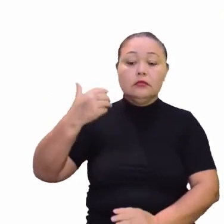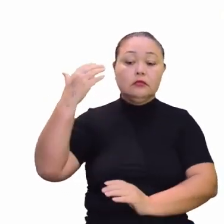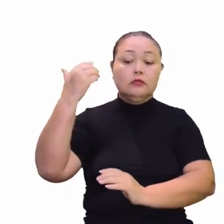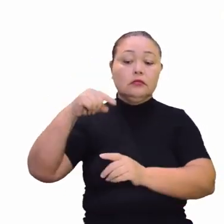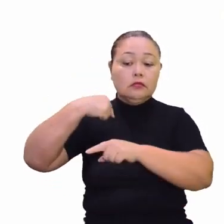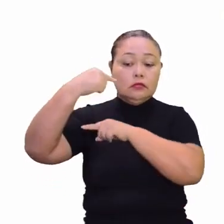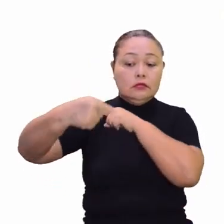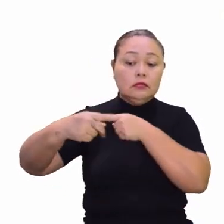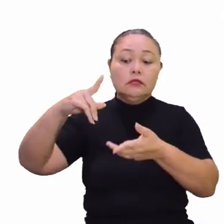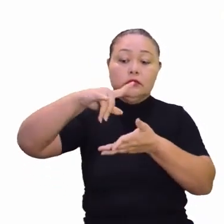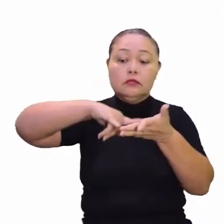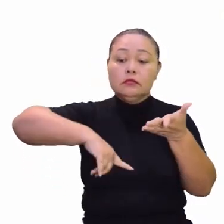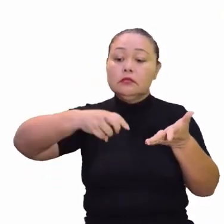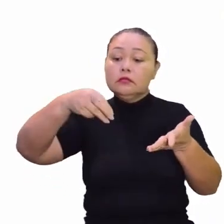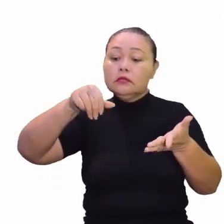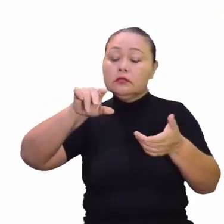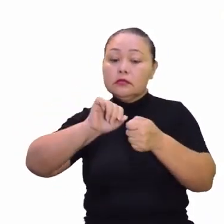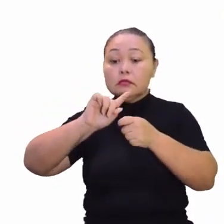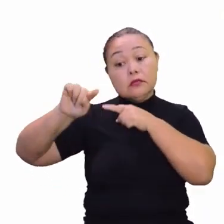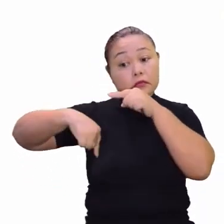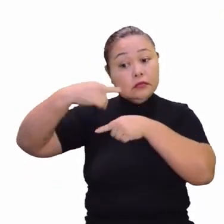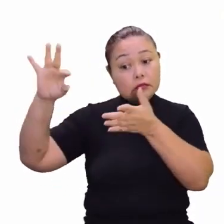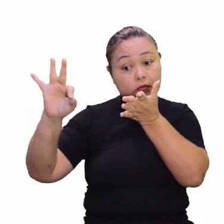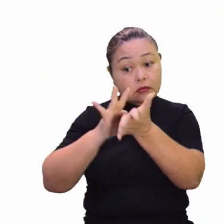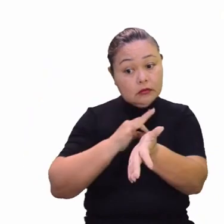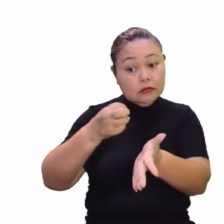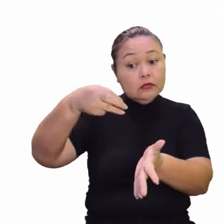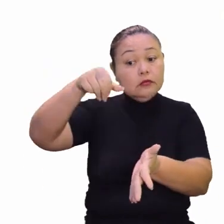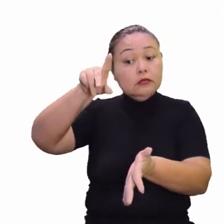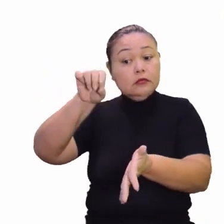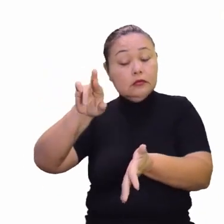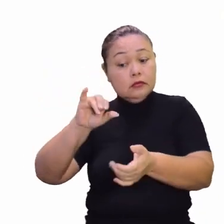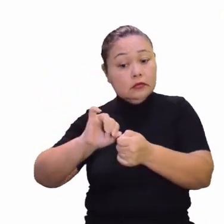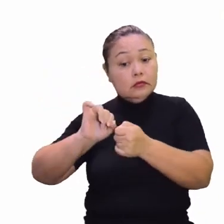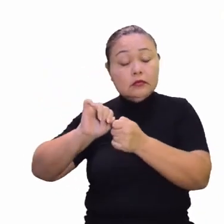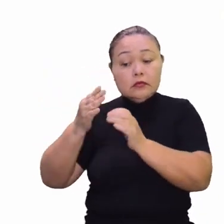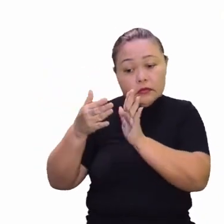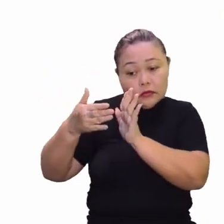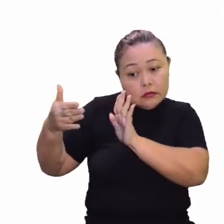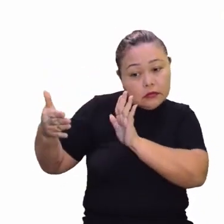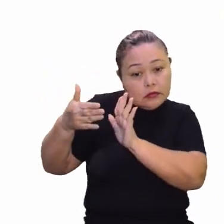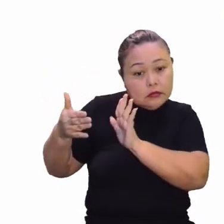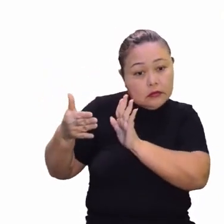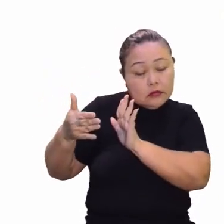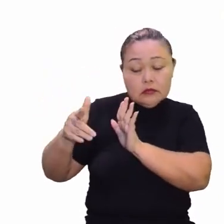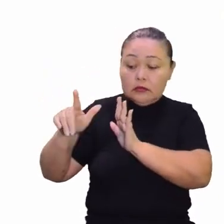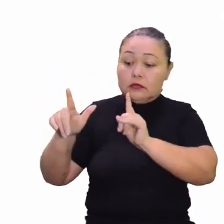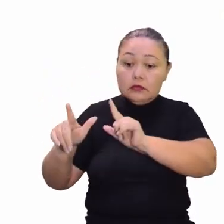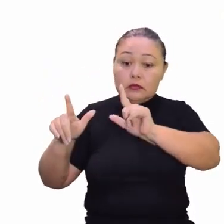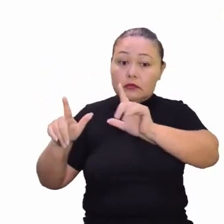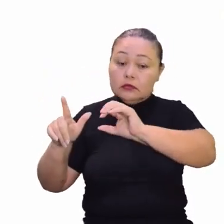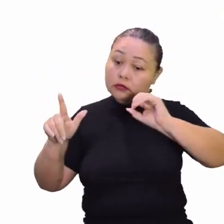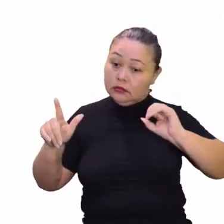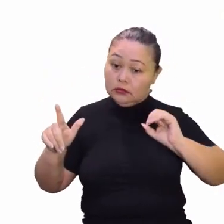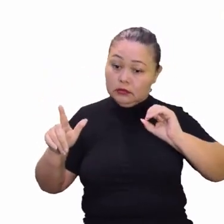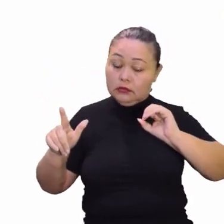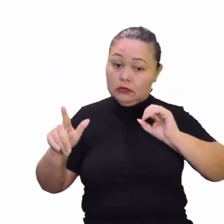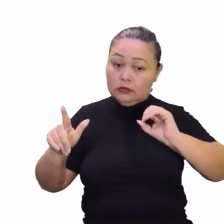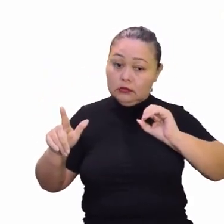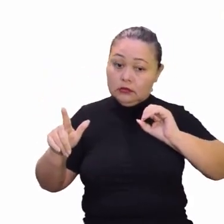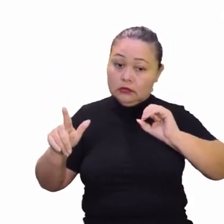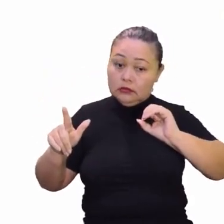domínio após o Tratado de Madrid. Então, após o Tratado de Madrid, essa parte leste-oeste,